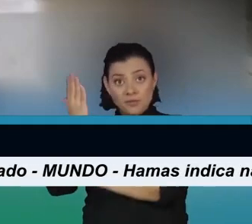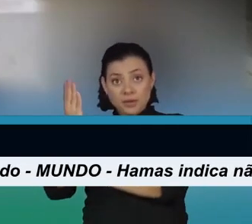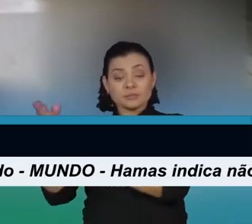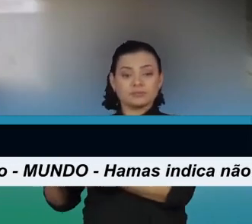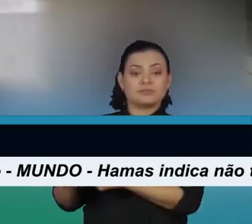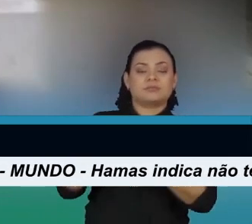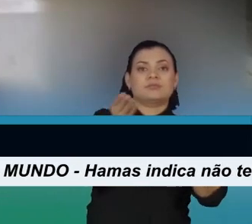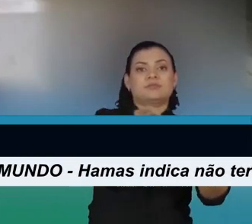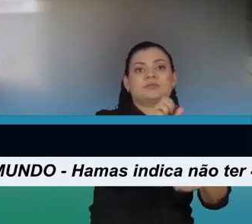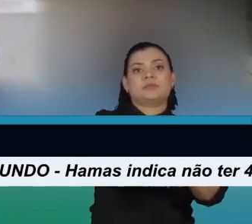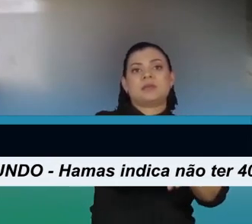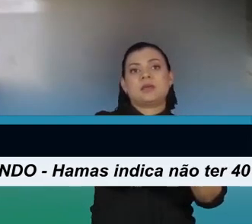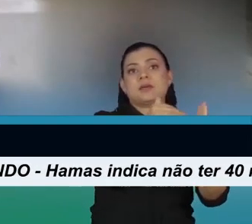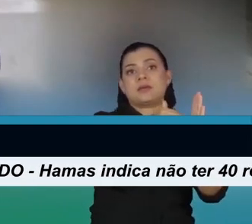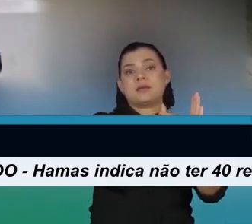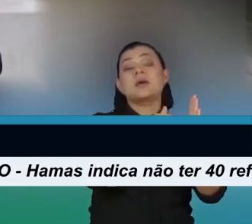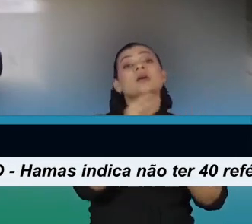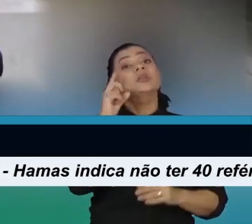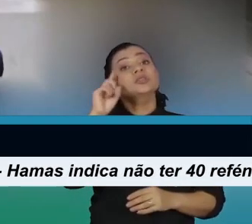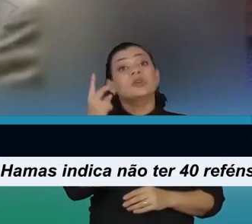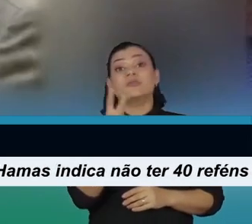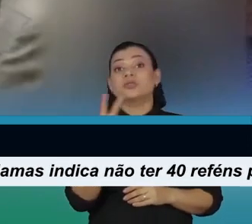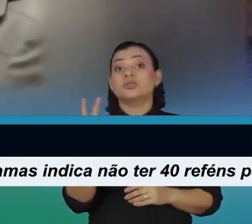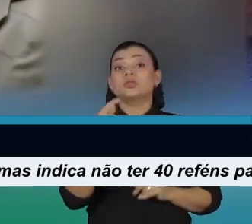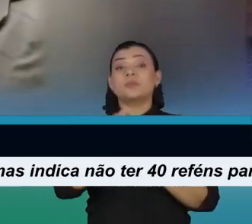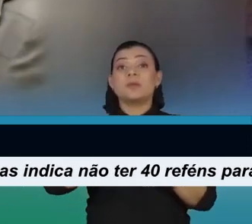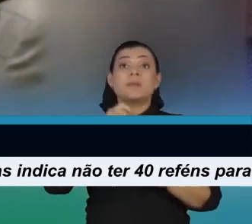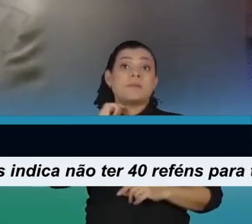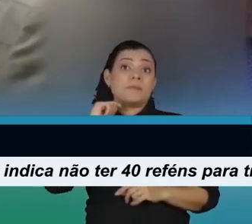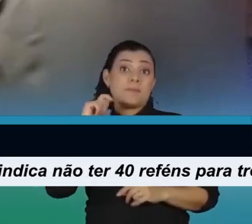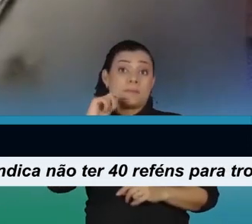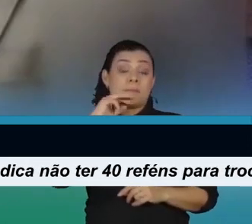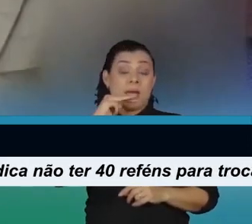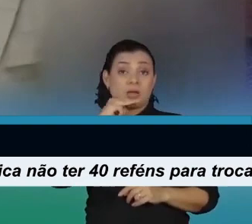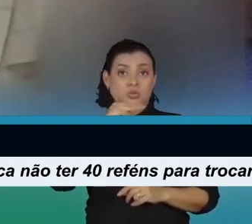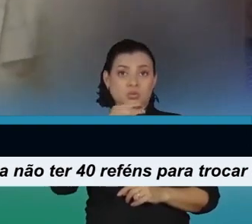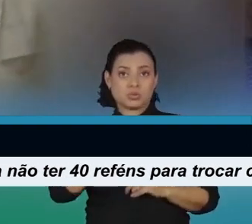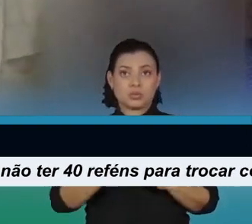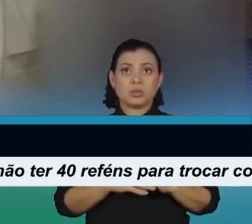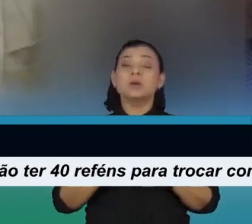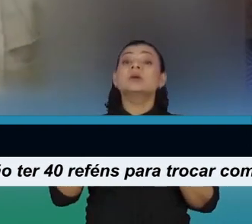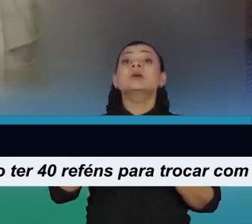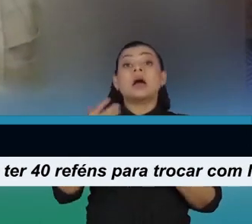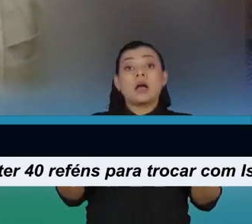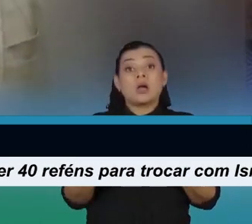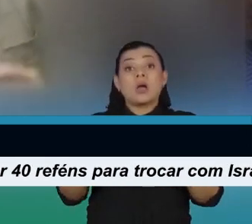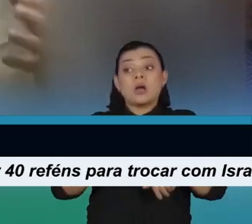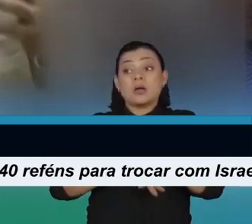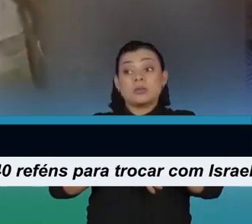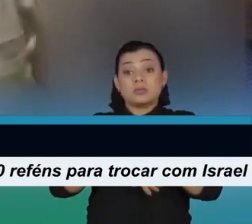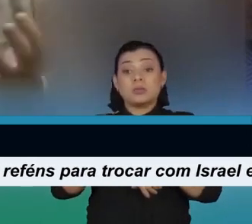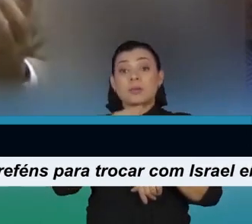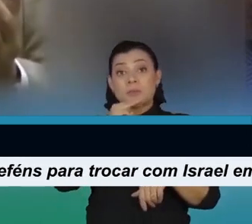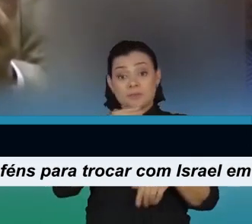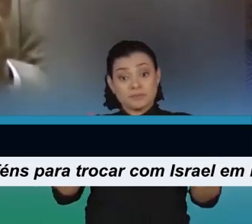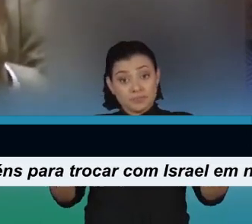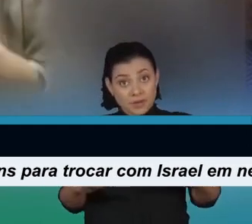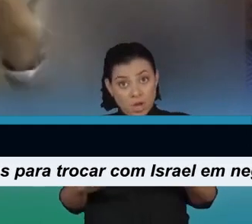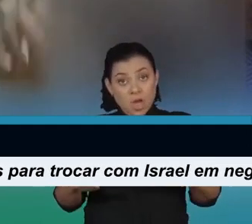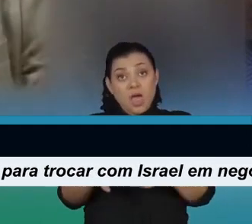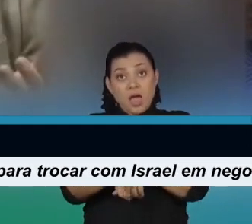no relatório divulgado no dia 22 de março. Entrar com uma emenda às 19h30, querendo antecipar